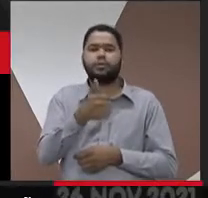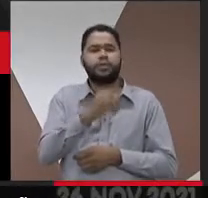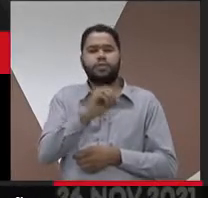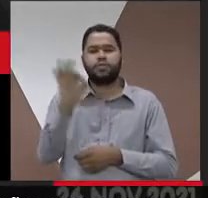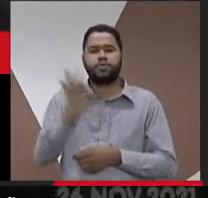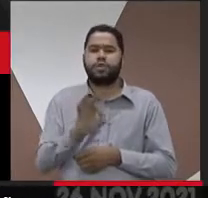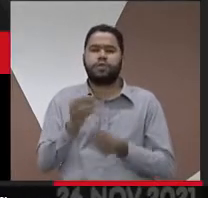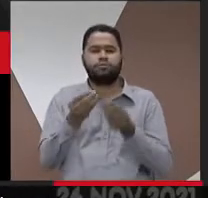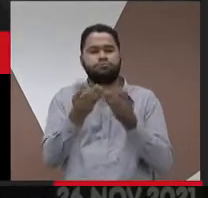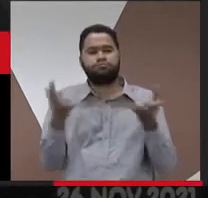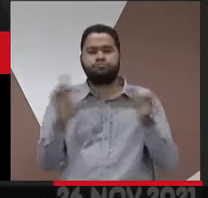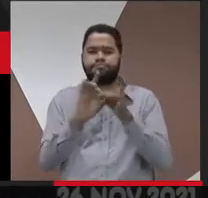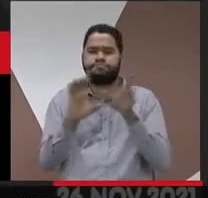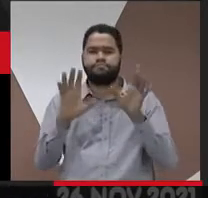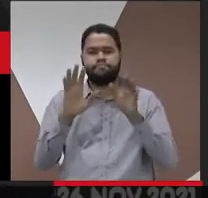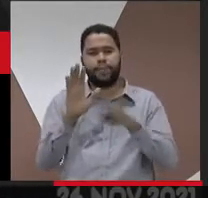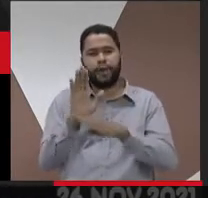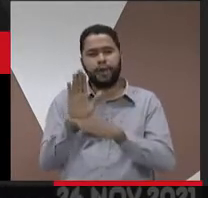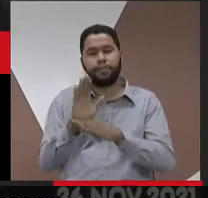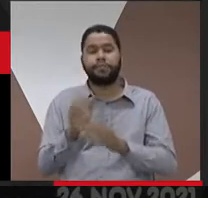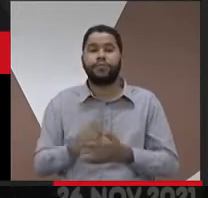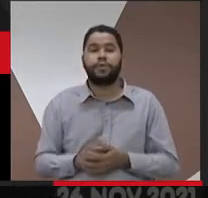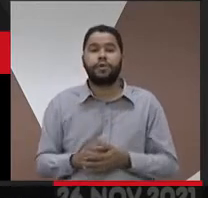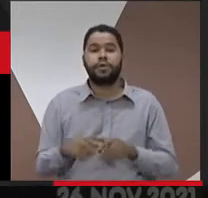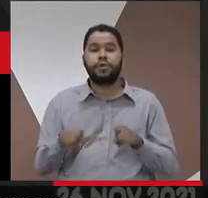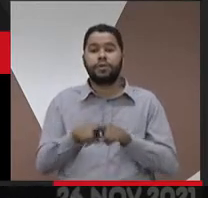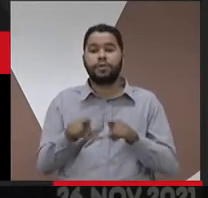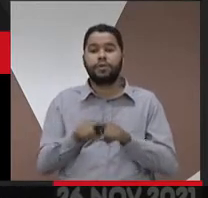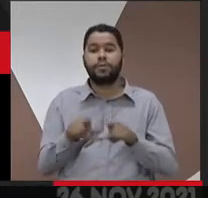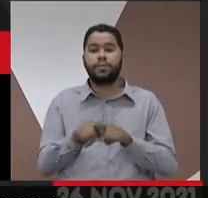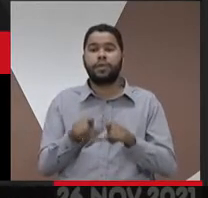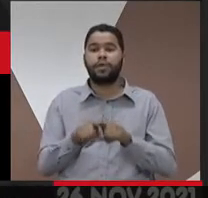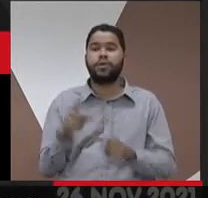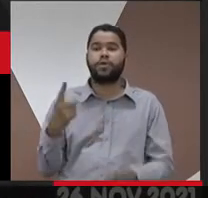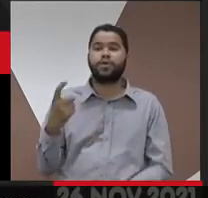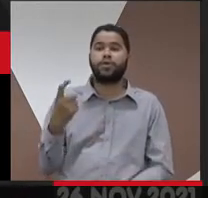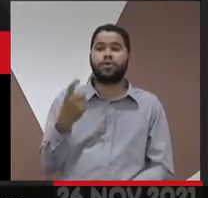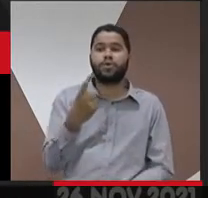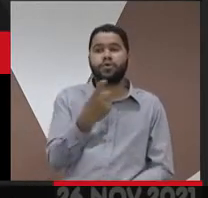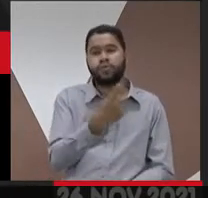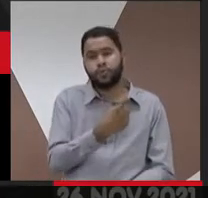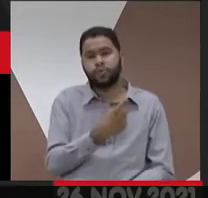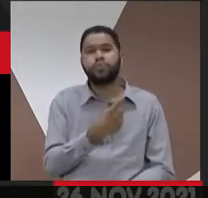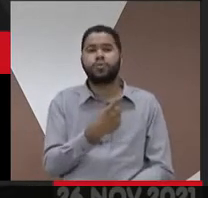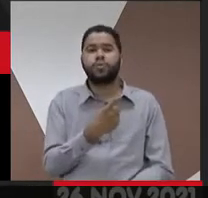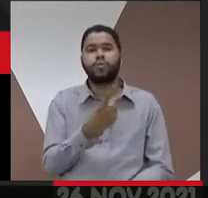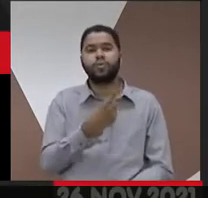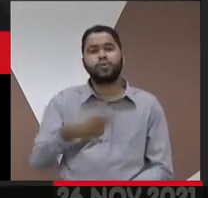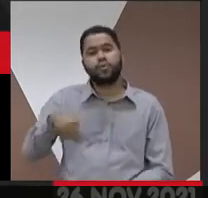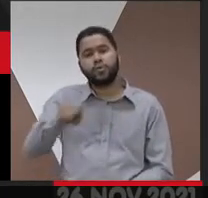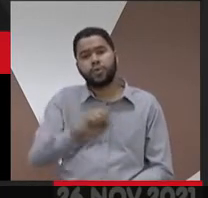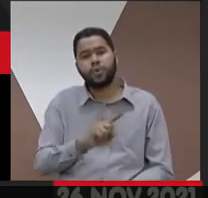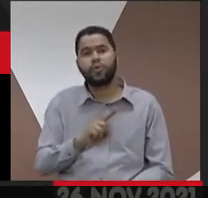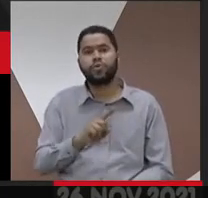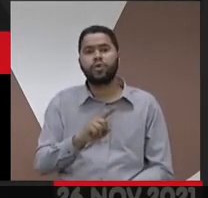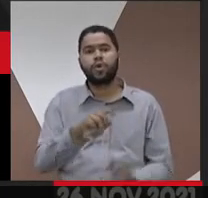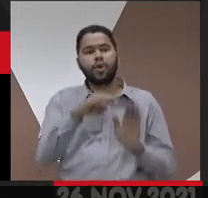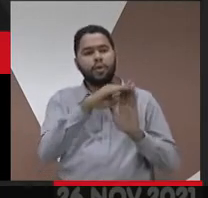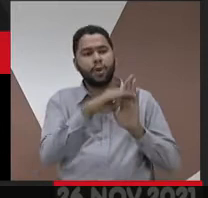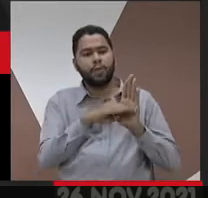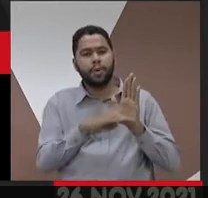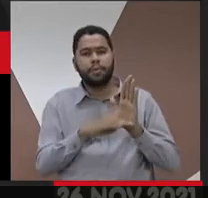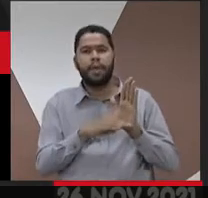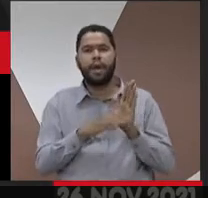os esclarecimentos. Com relação às audiências individuais, nós fizemos reuniões de